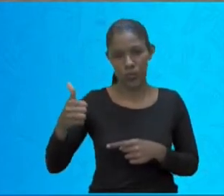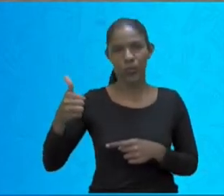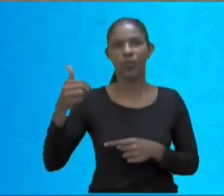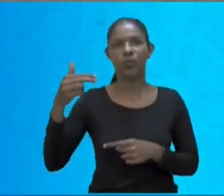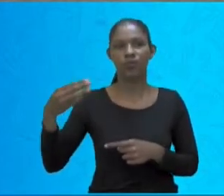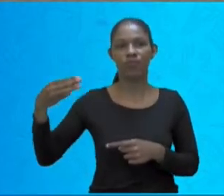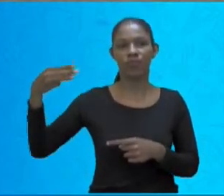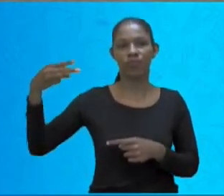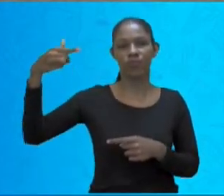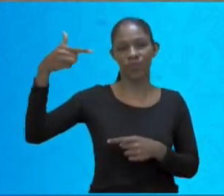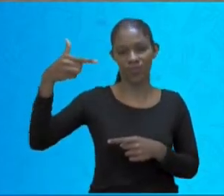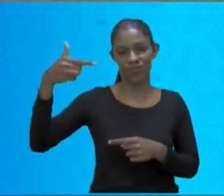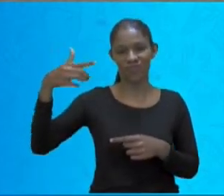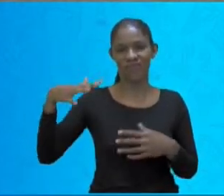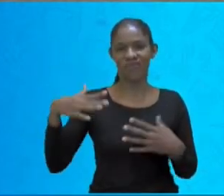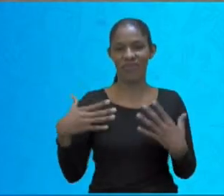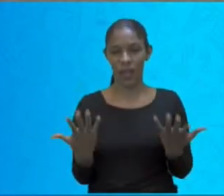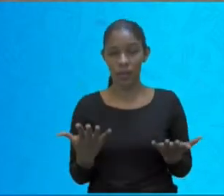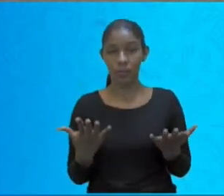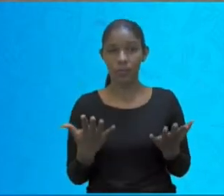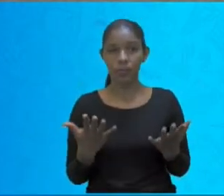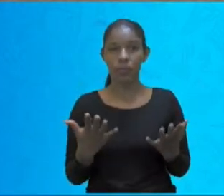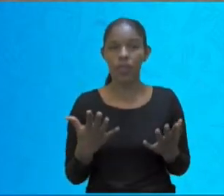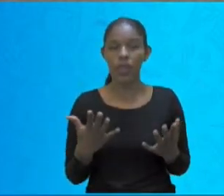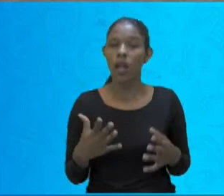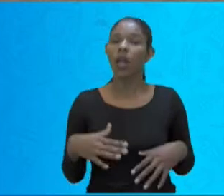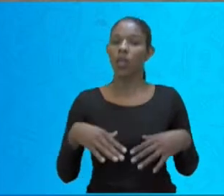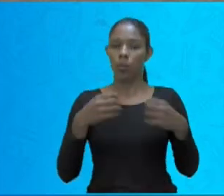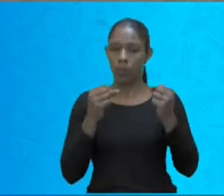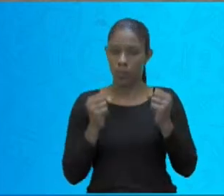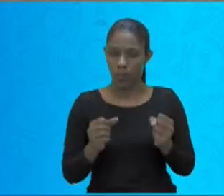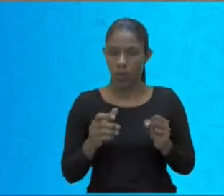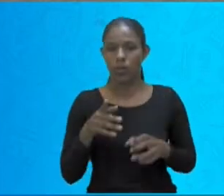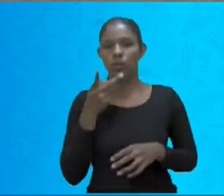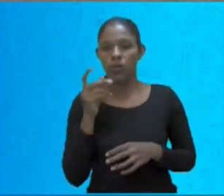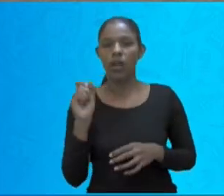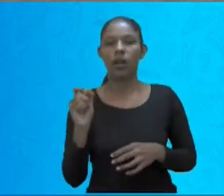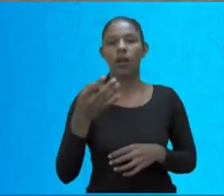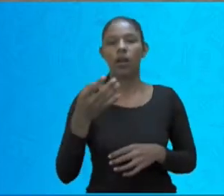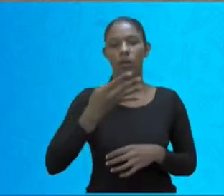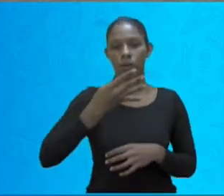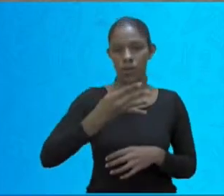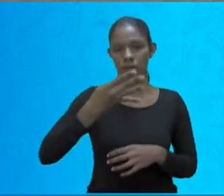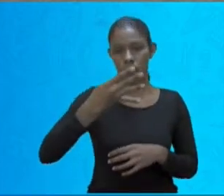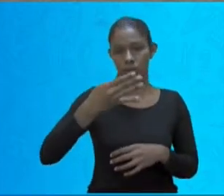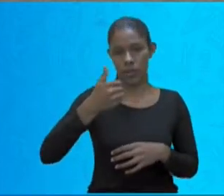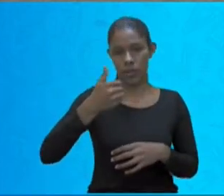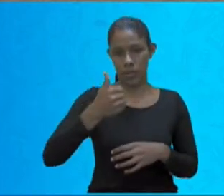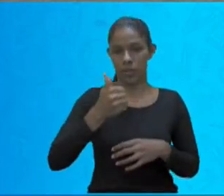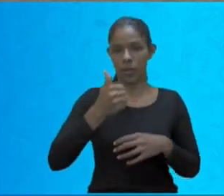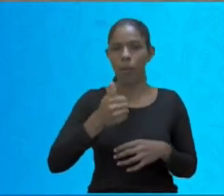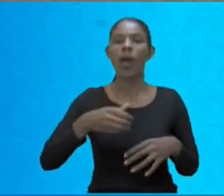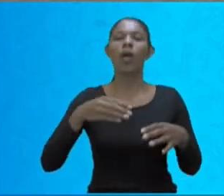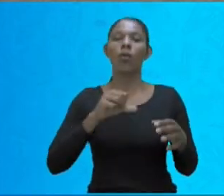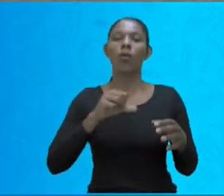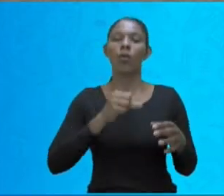que 441 é um quadrado perfeito, porque tem raiz exata.